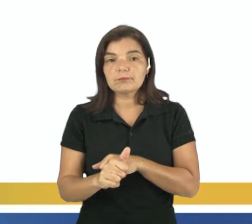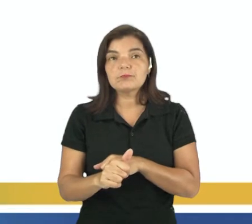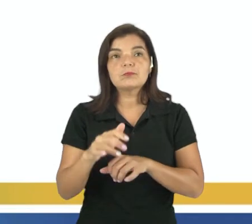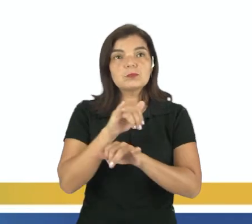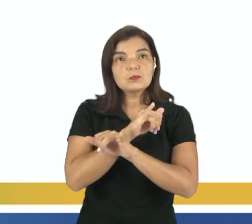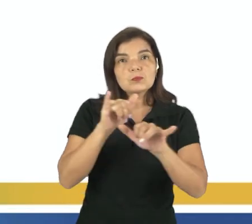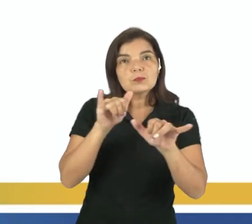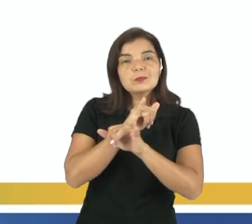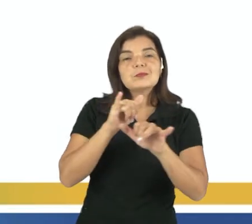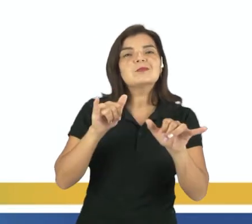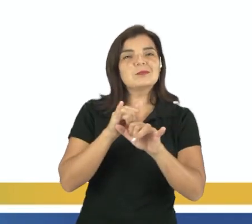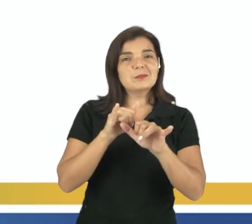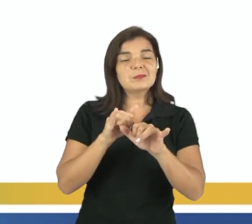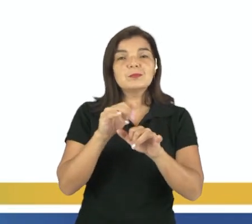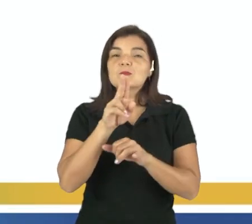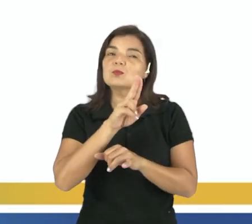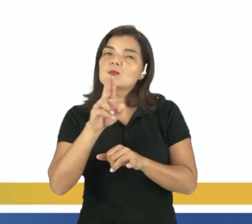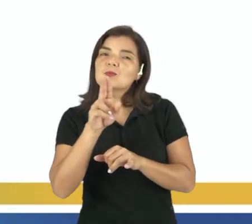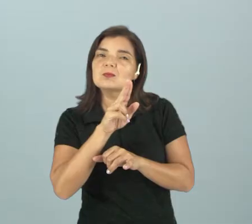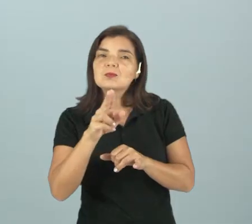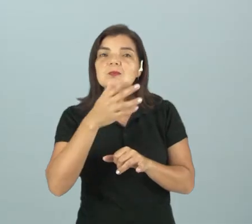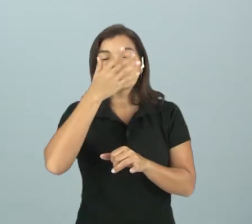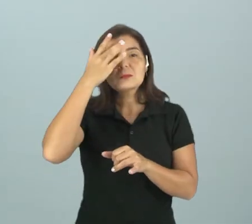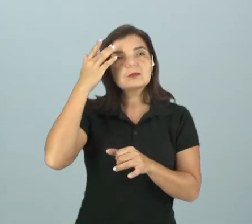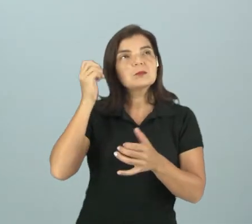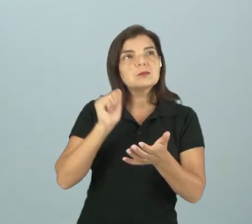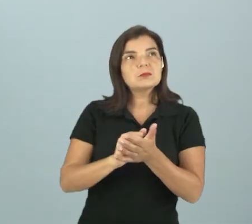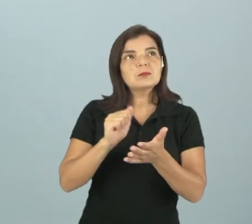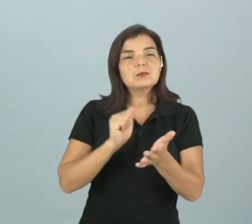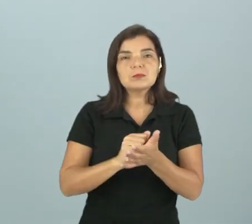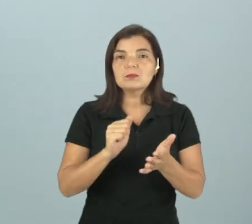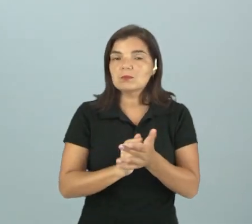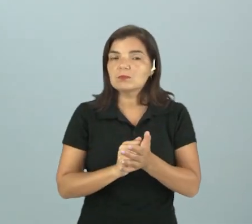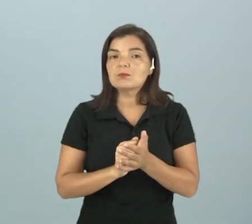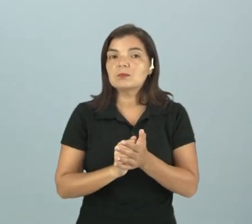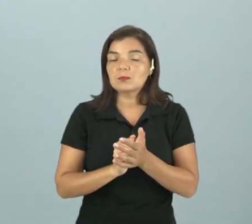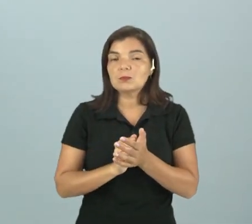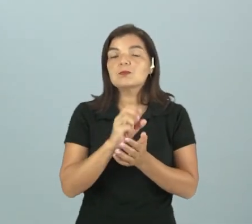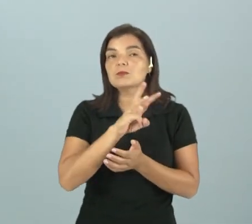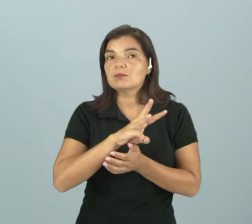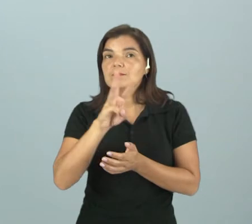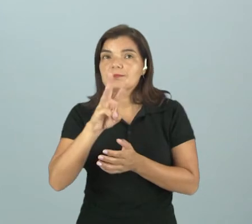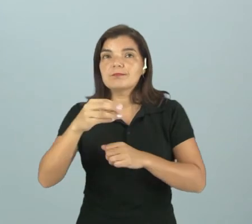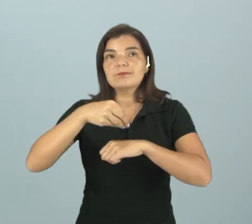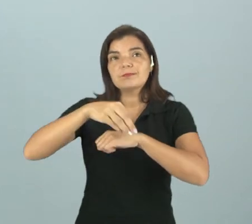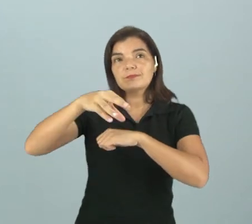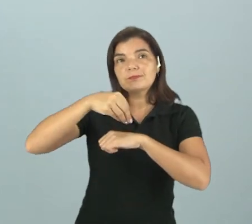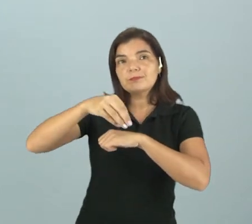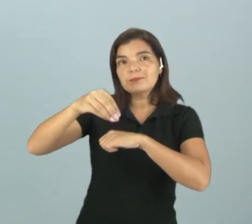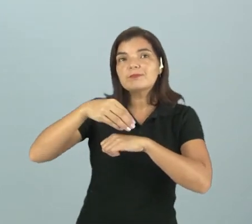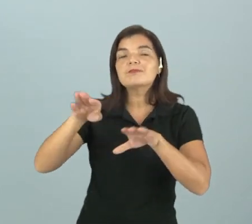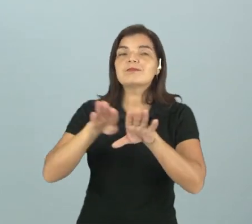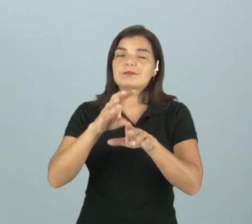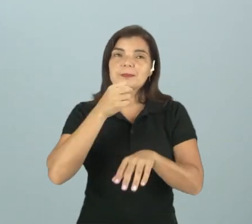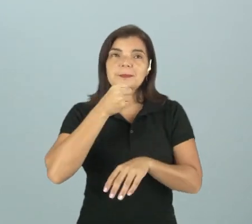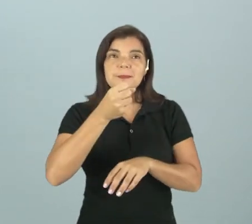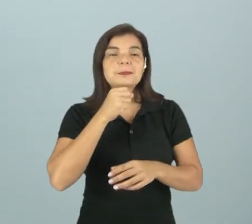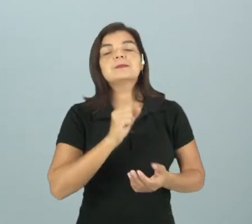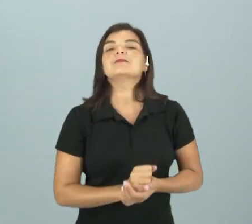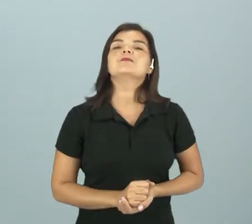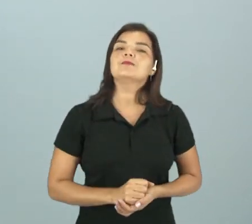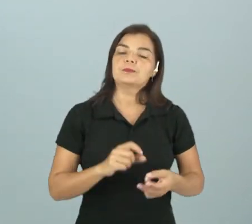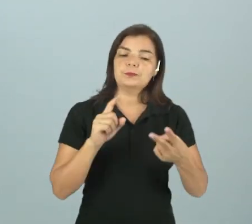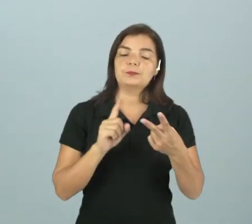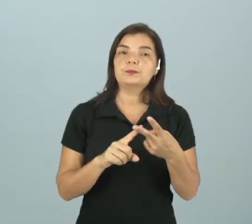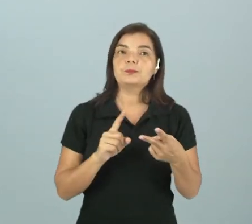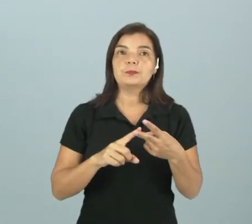as informações, o nome dos especialistas, a fonte que está sendo veiculada aquela reportagem.